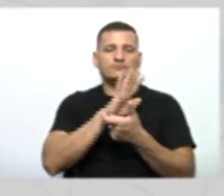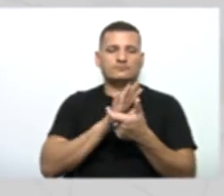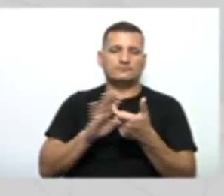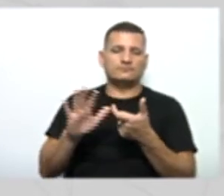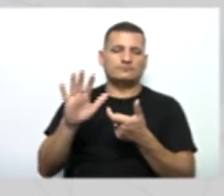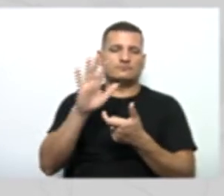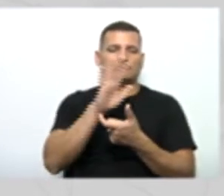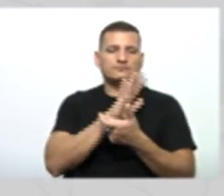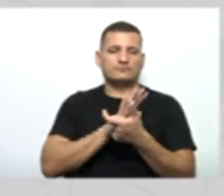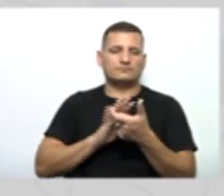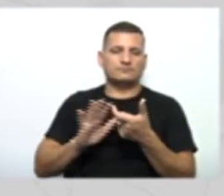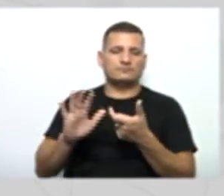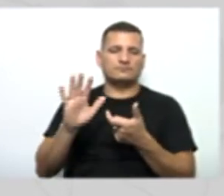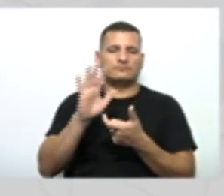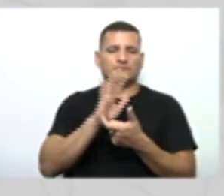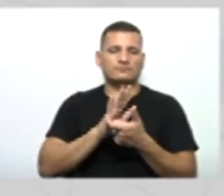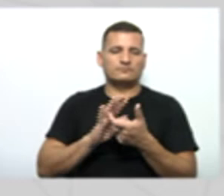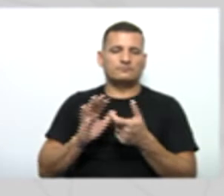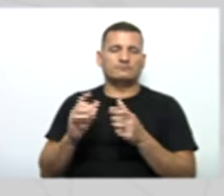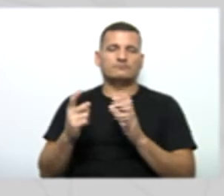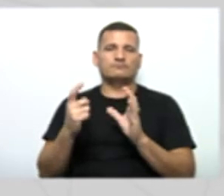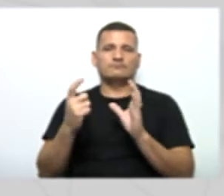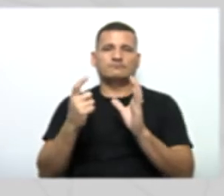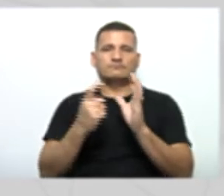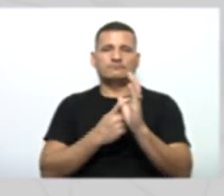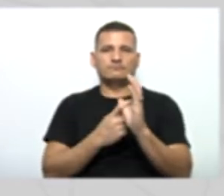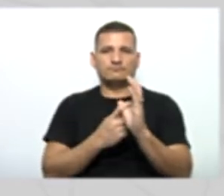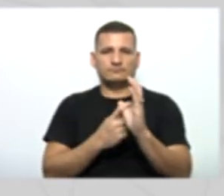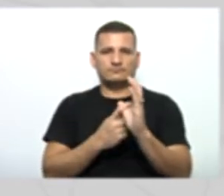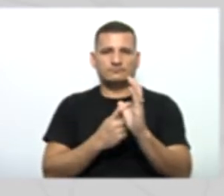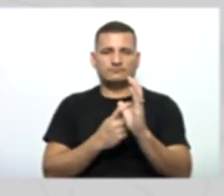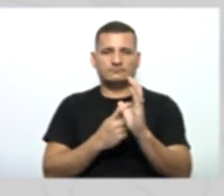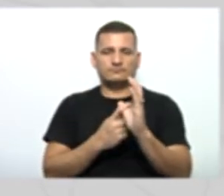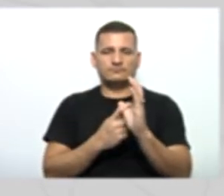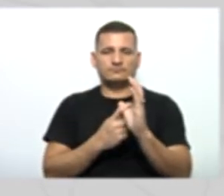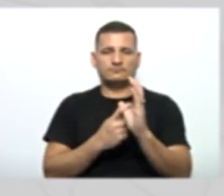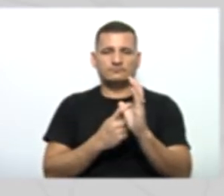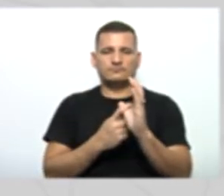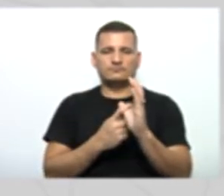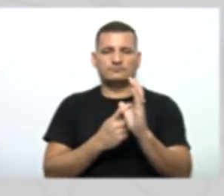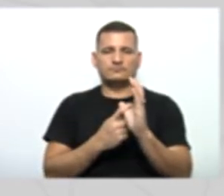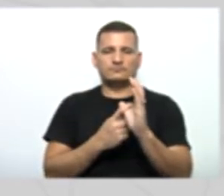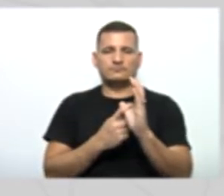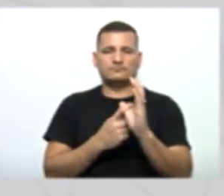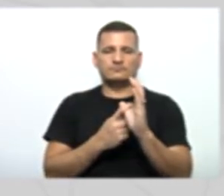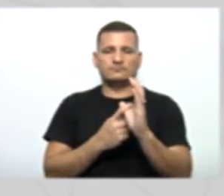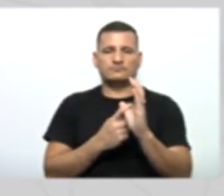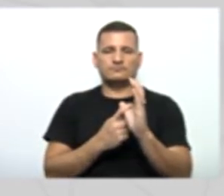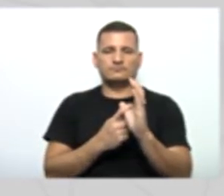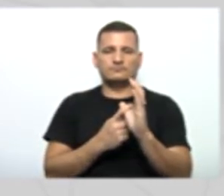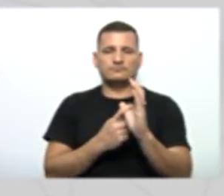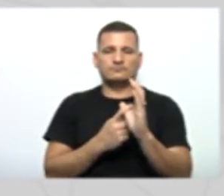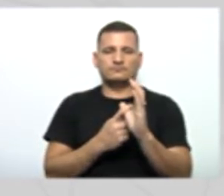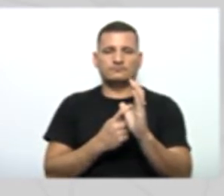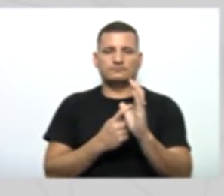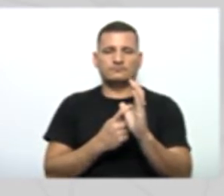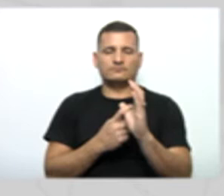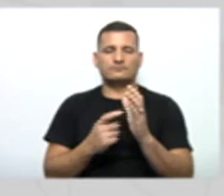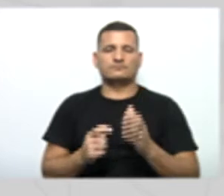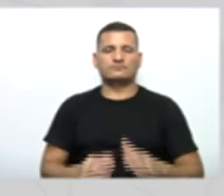generalização e dependência. Gente, muito do que já está aqui,